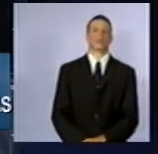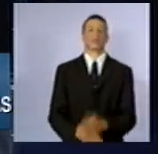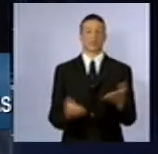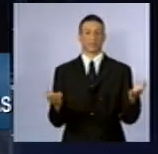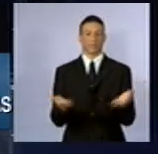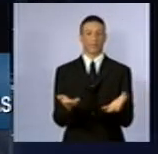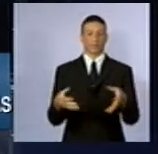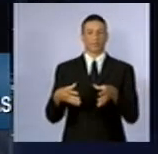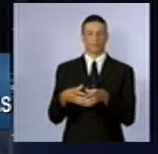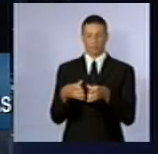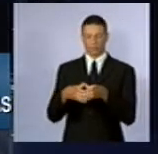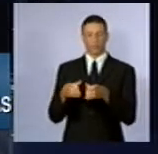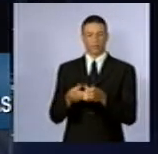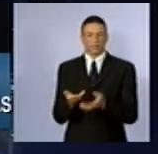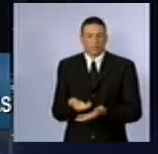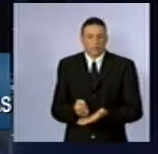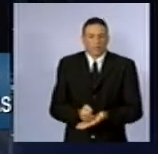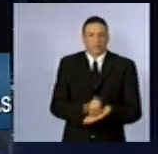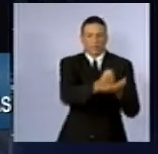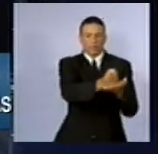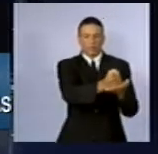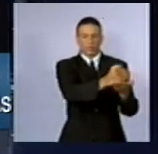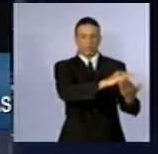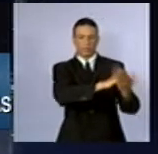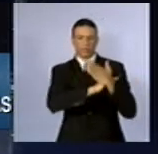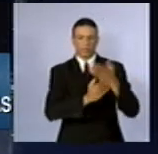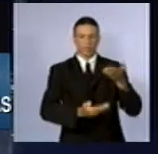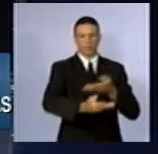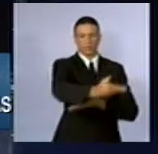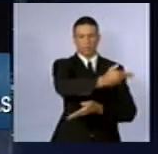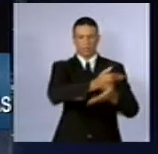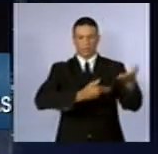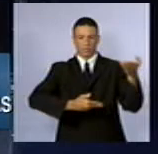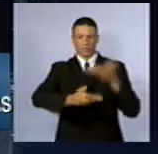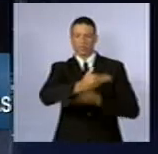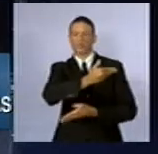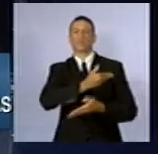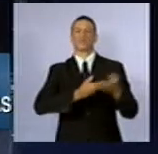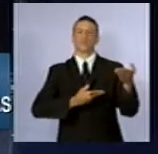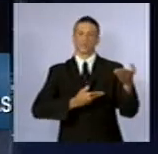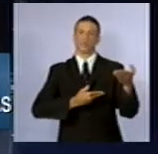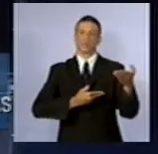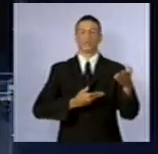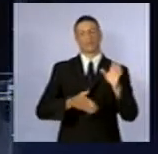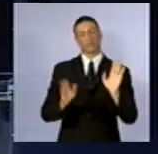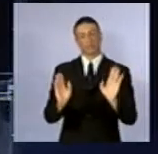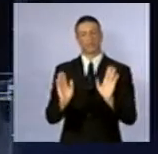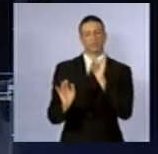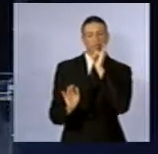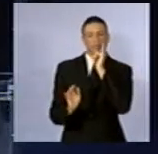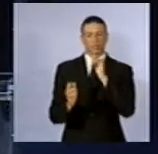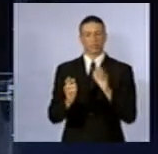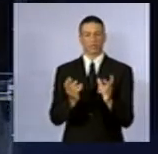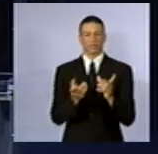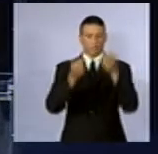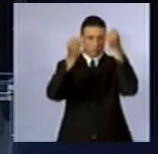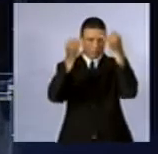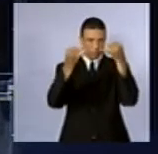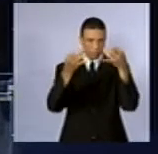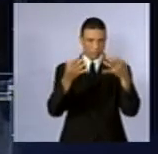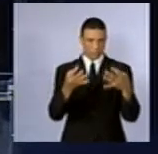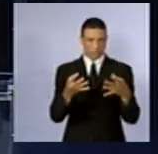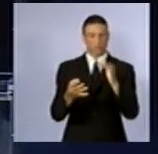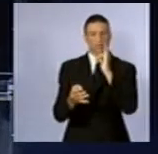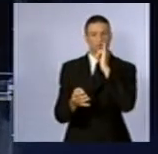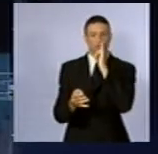contribuição nessa audiência, que seria a adequação de sistemas de transmissão a limites mais restritivos de campo.